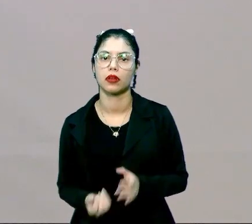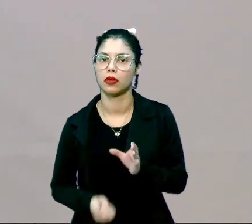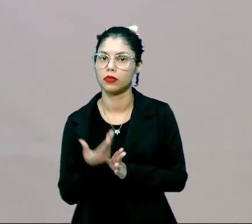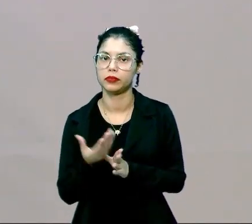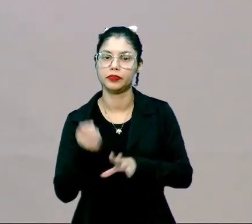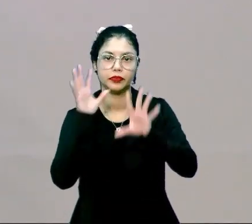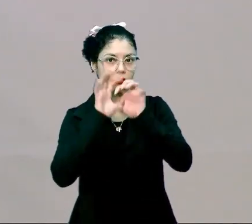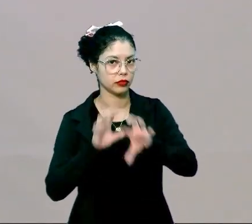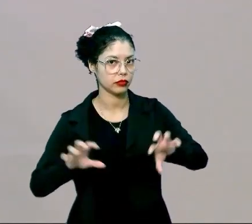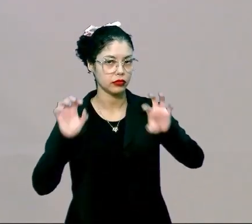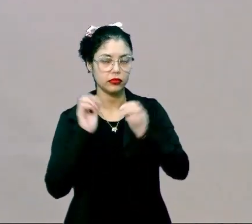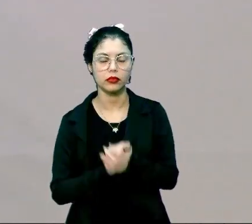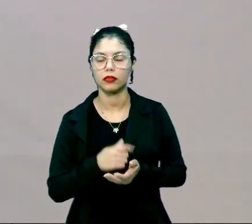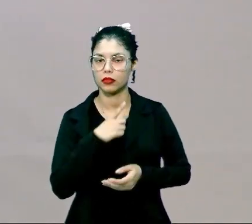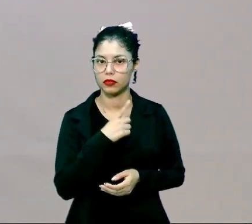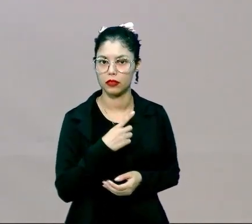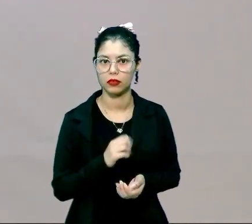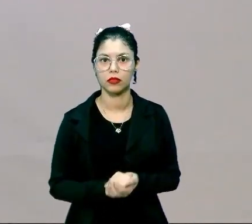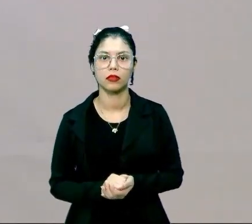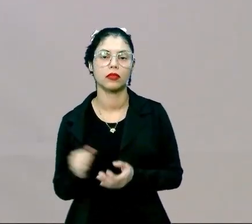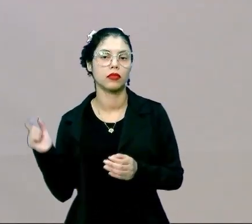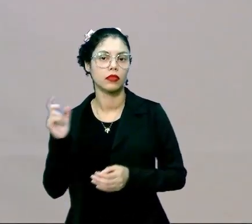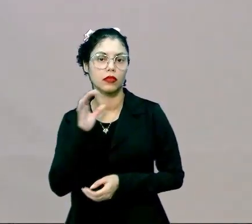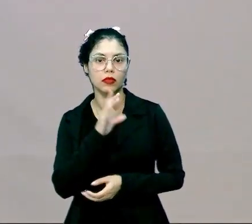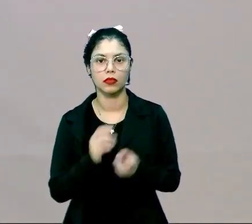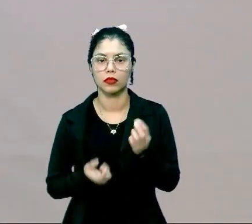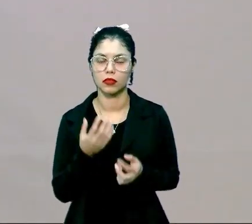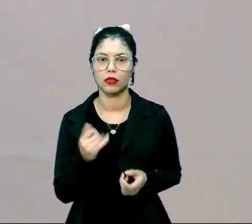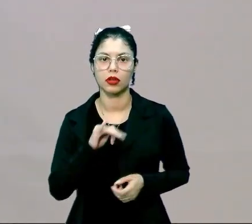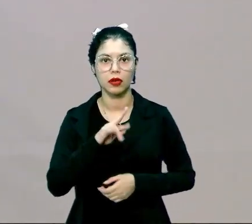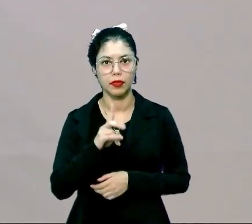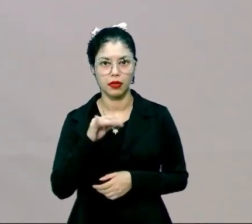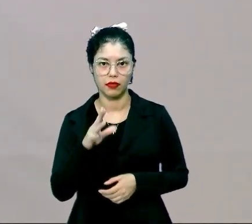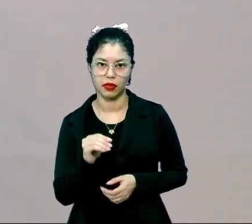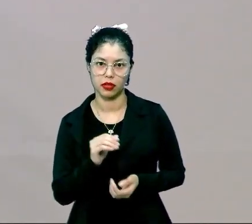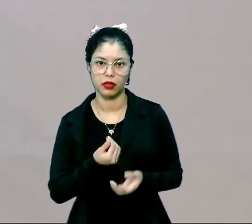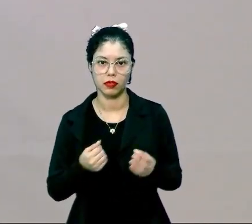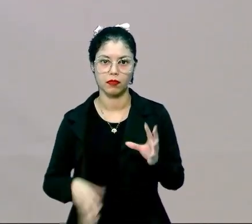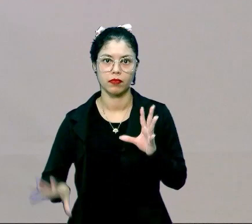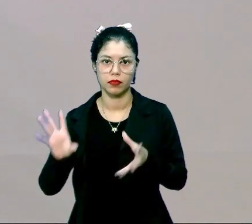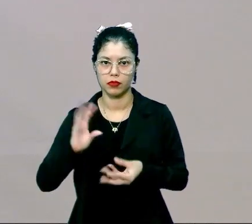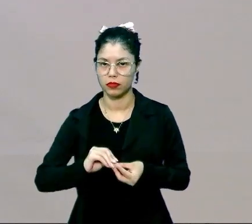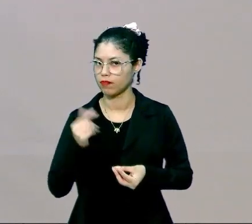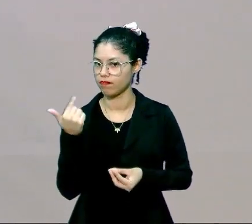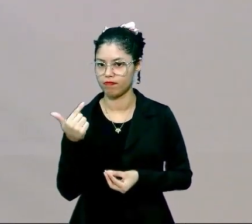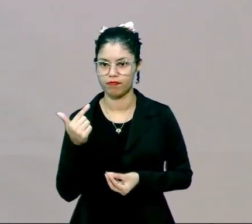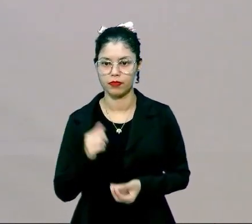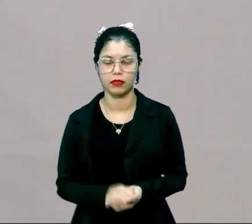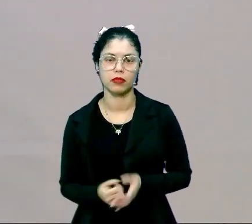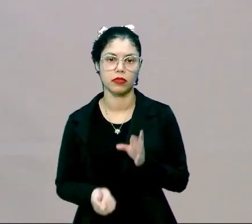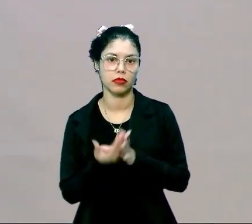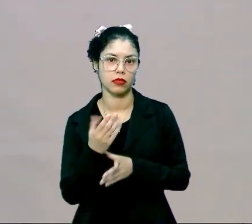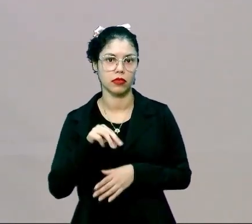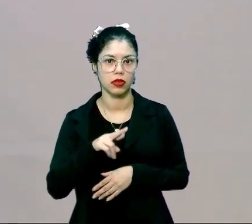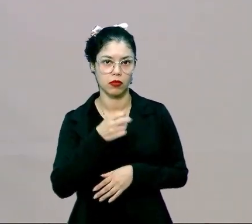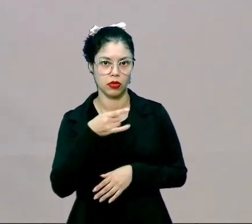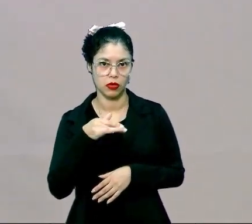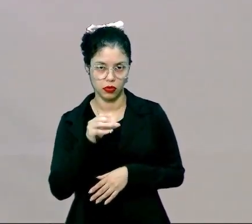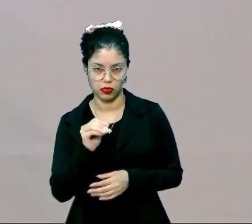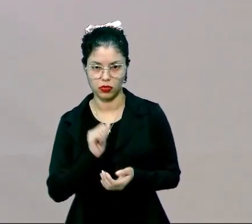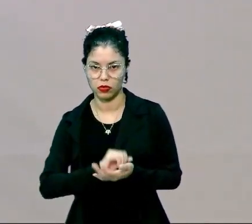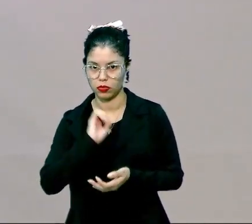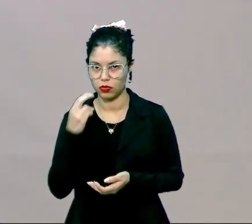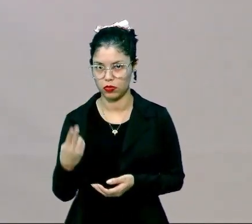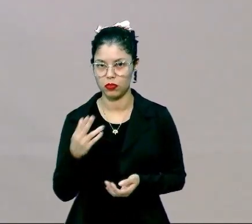gerar gás carbônico, e nós temos uma combustão do tipo imperfeita ou incompleta, que ela vai gerar a produção de monóxido de